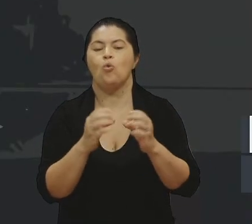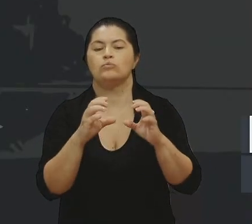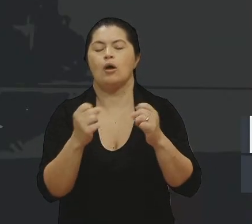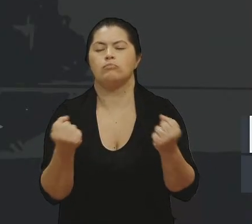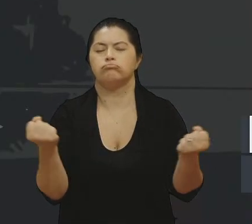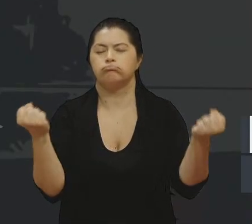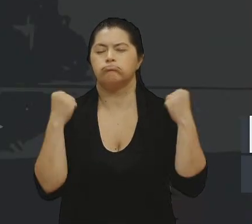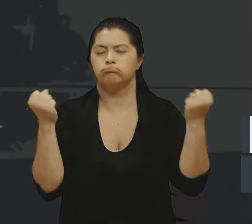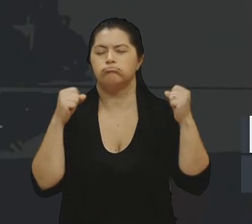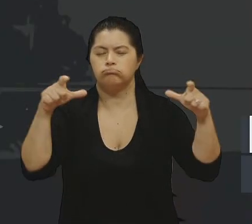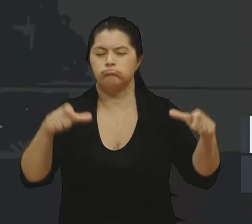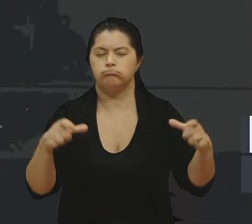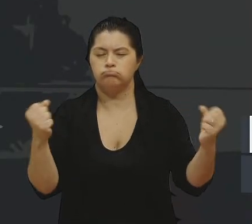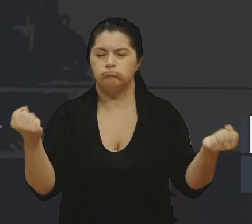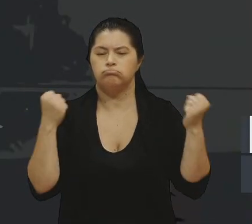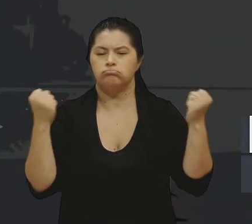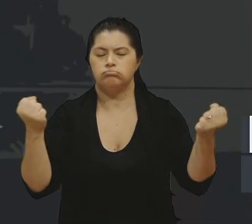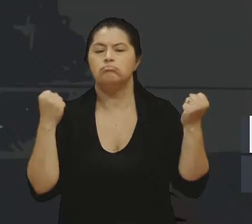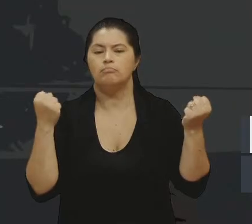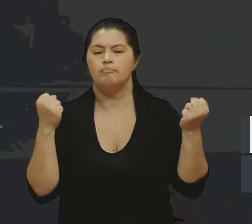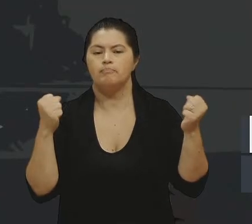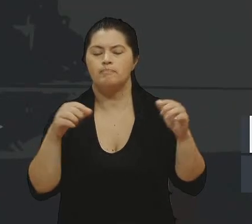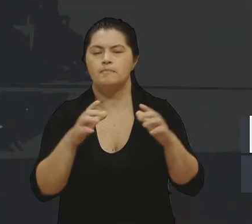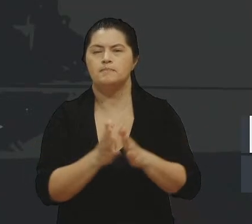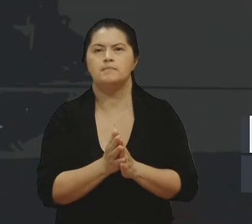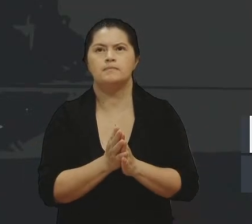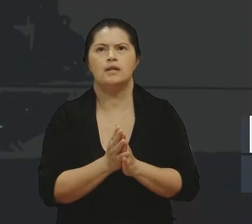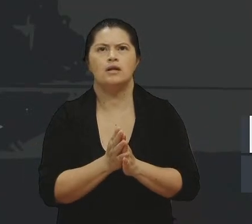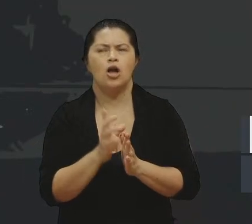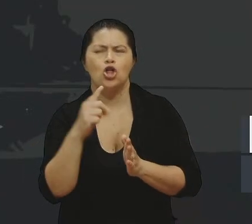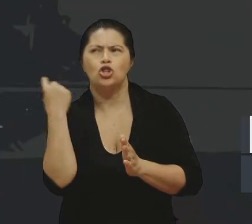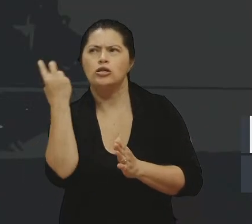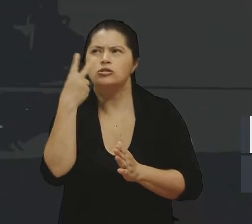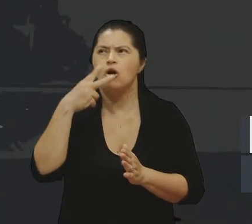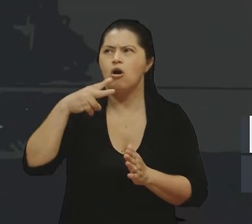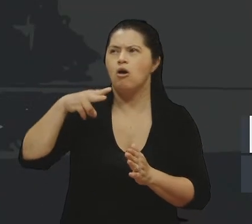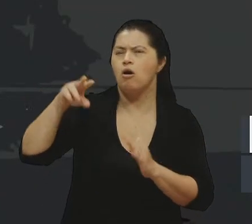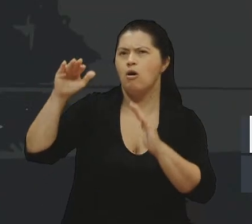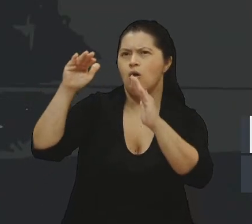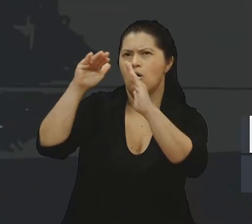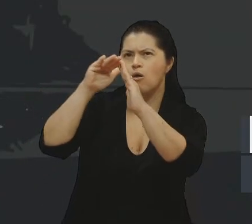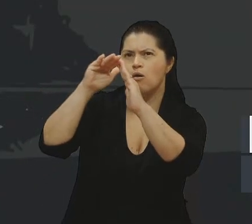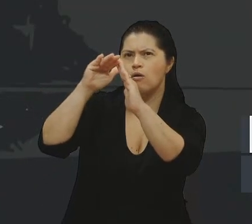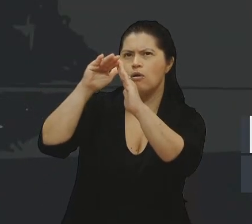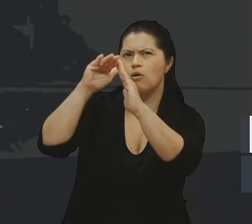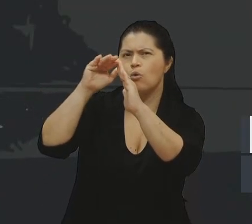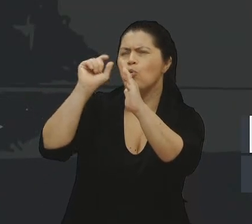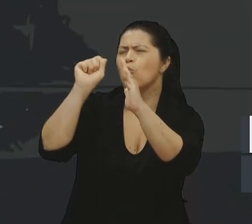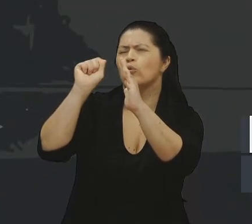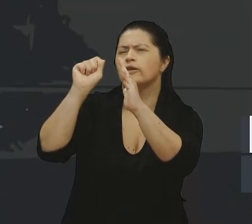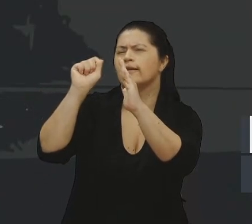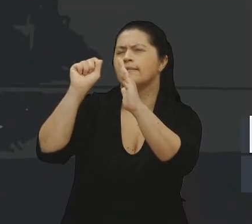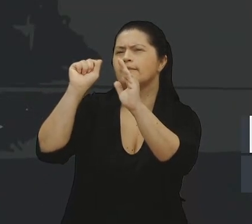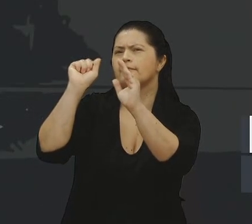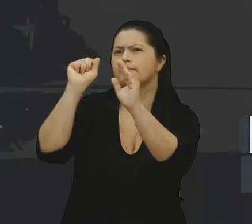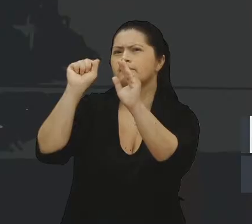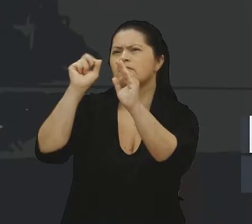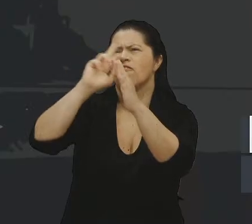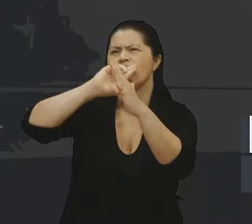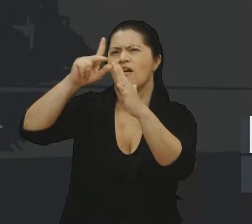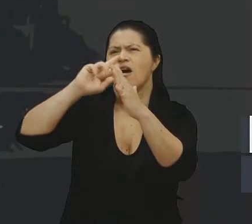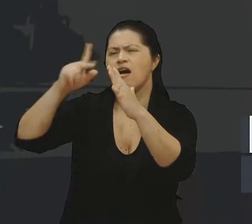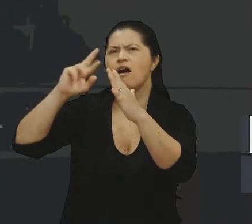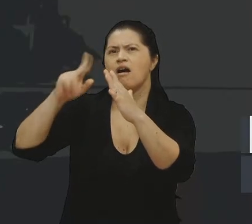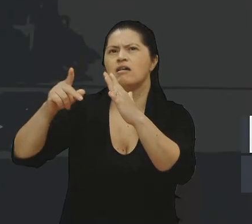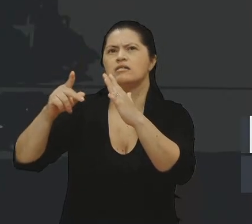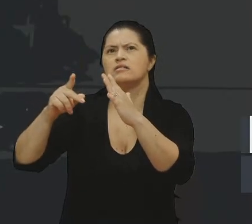exemplo. Tá? Esse é o cerne do que se faz. Quando a gente olha para cima, a gente está falando do quê? Qual é o nicho envolvido? Cara, tem vários. Tem gente que